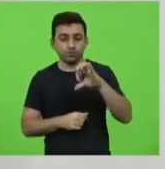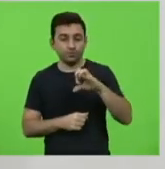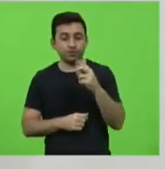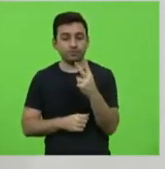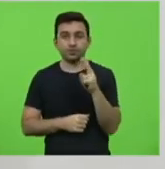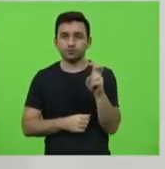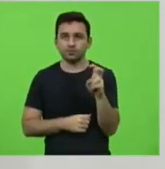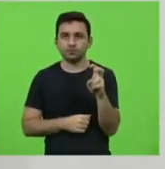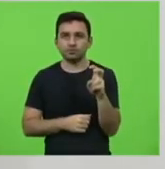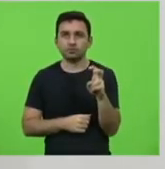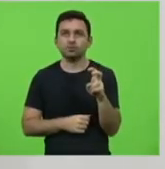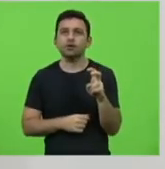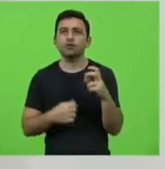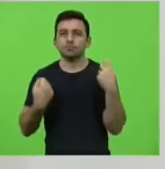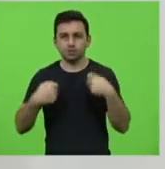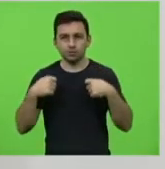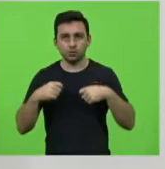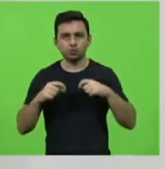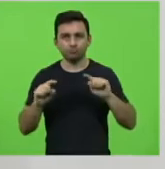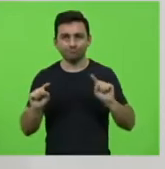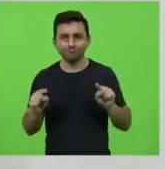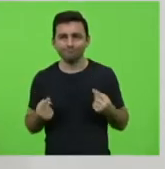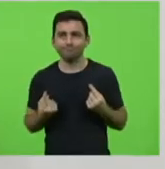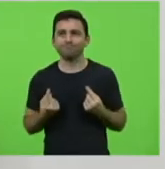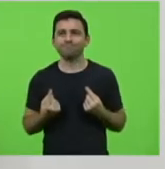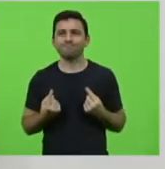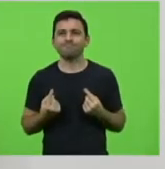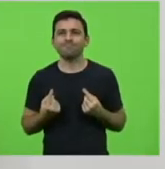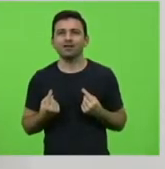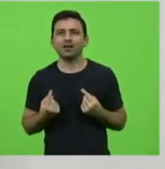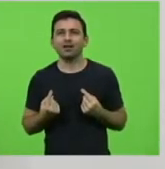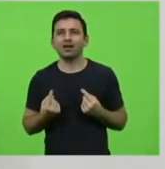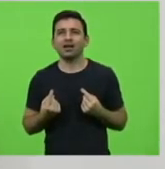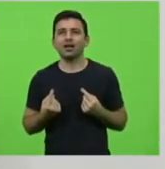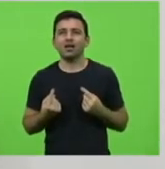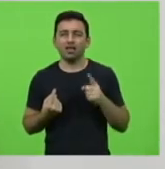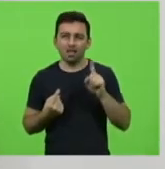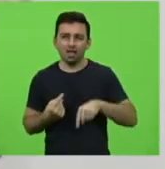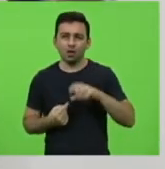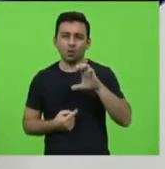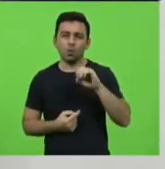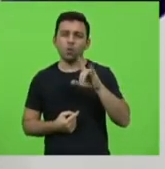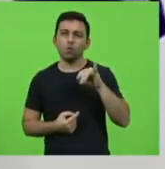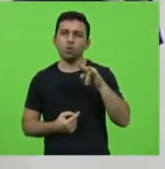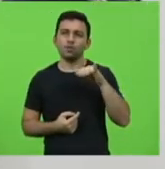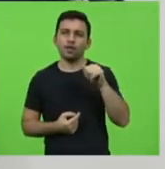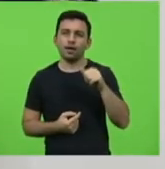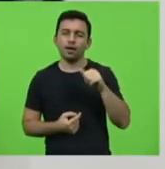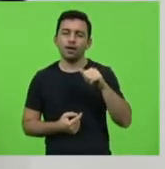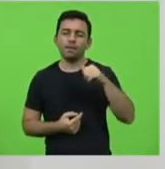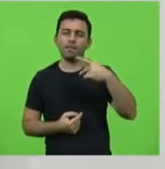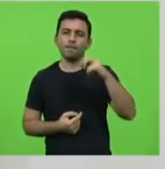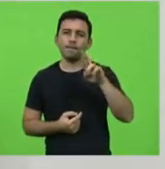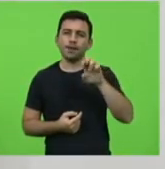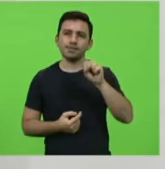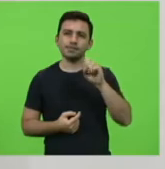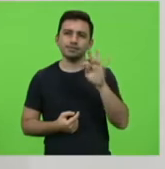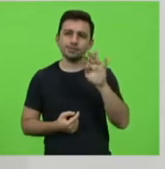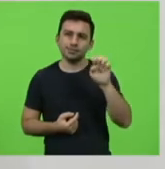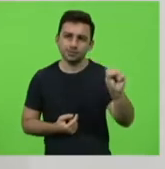nós tivemos que enfrentar a história da Coluna Prestes, que por onde passou no Oeste